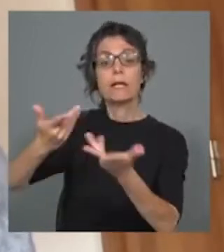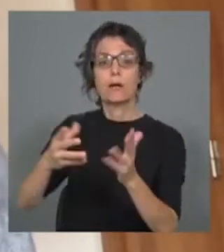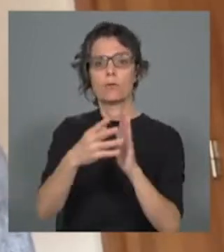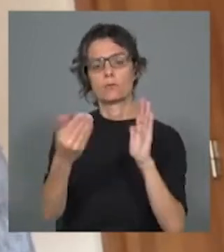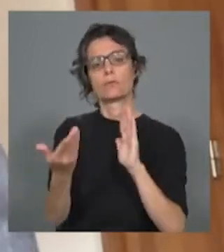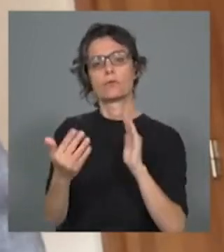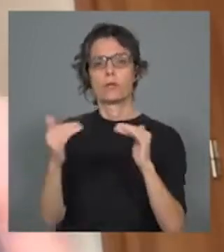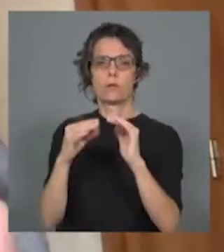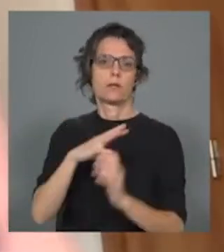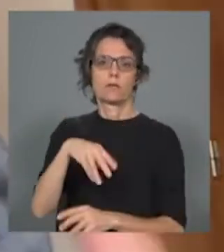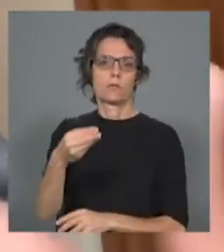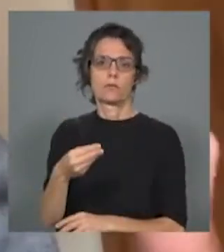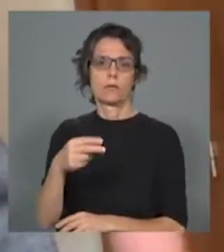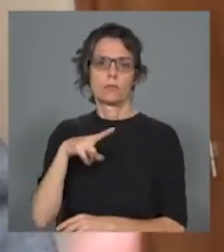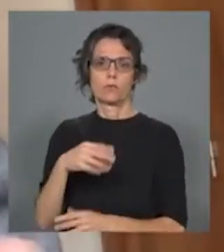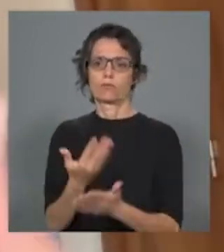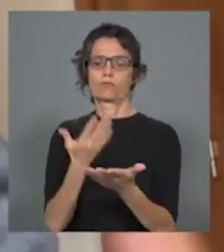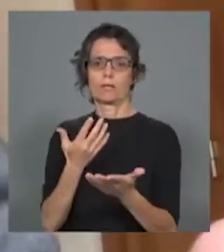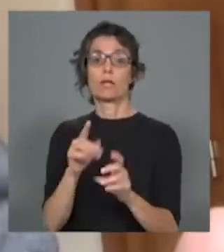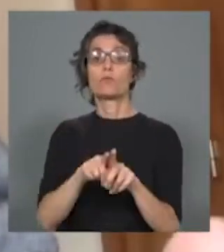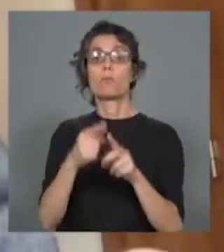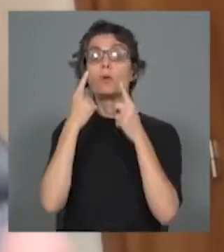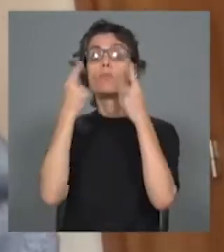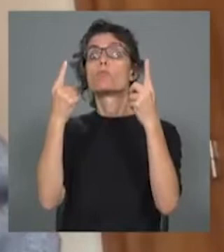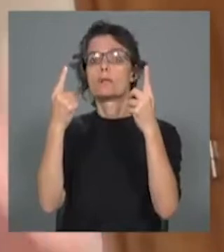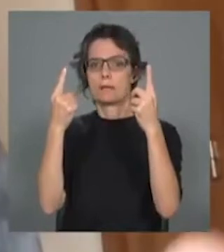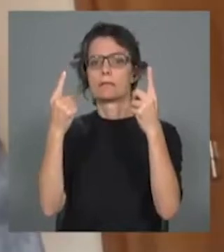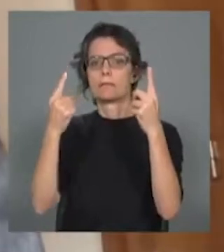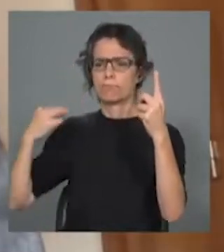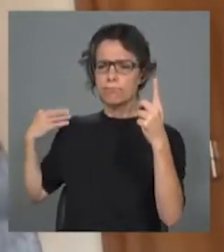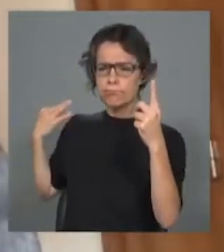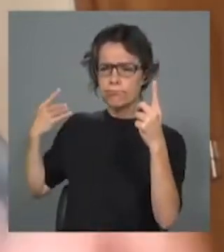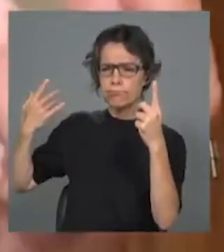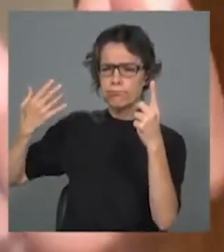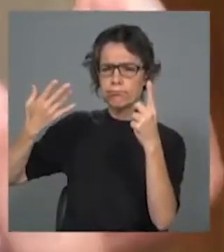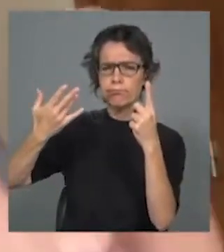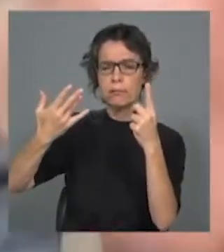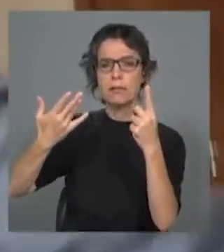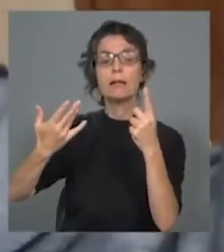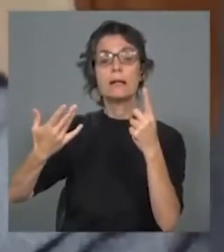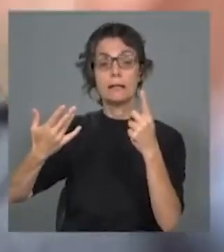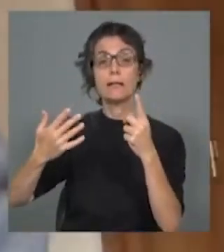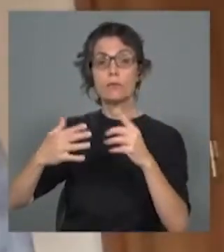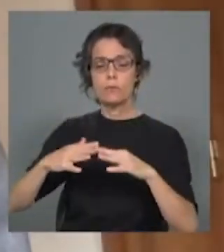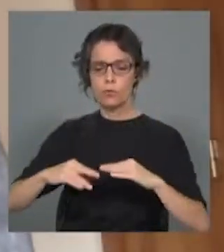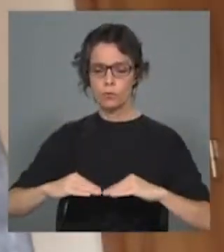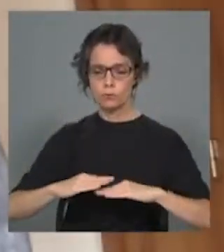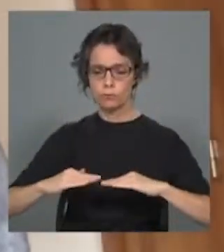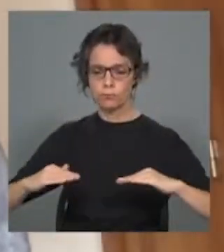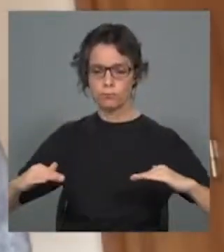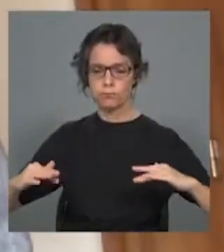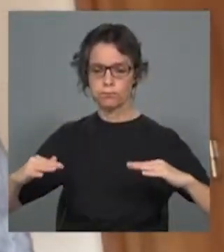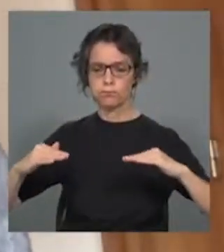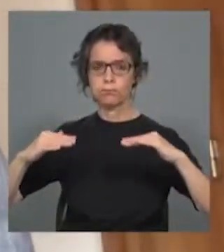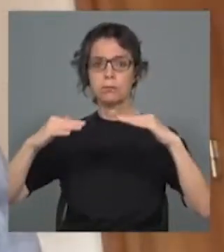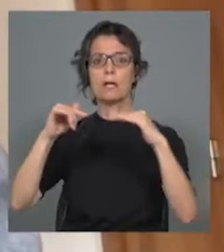mundial. E é um exemplo de uma política pública de longo prazo, construída de baixo para cima, mas também, obviamente, com a